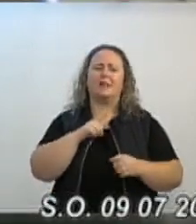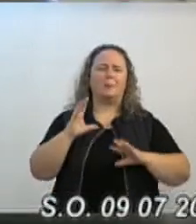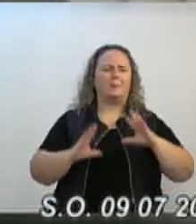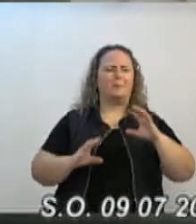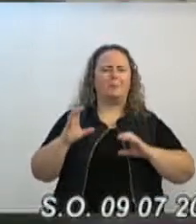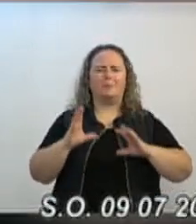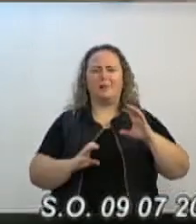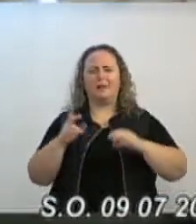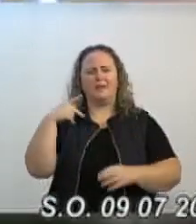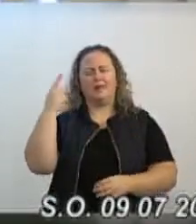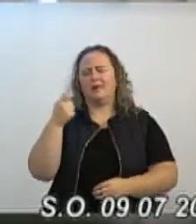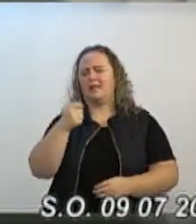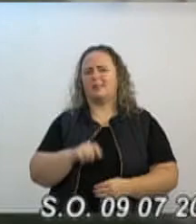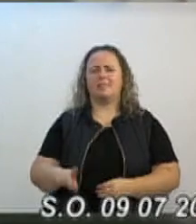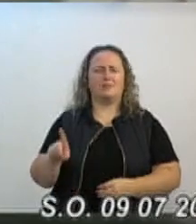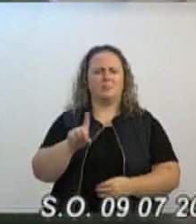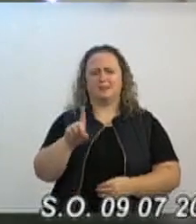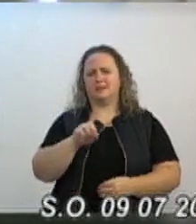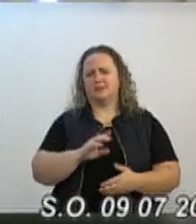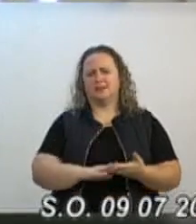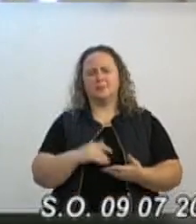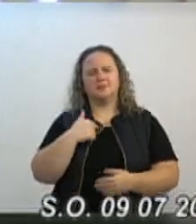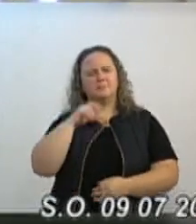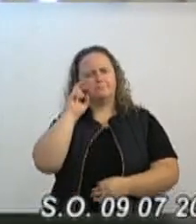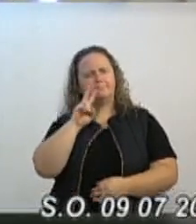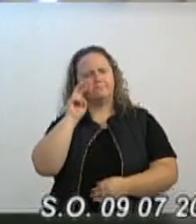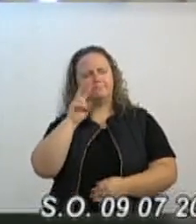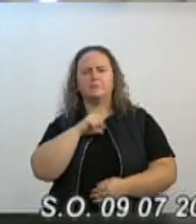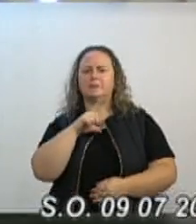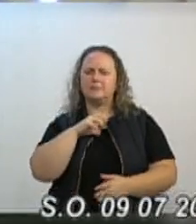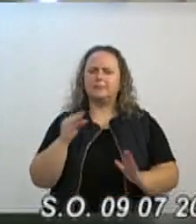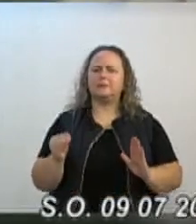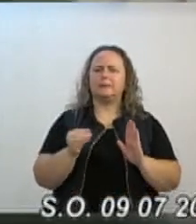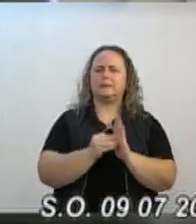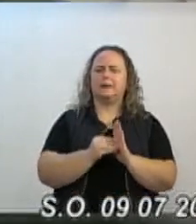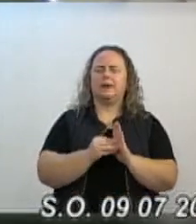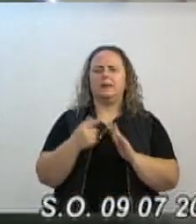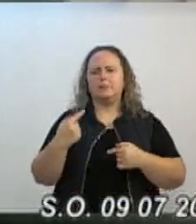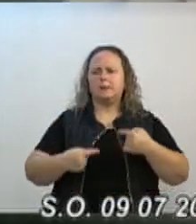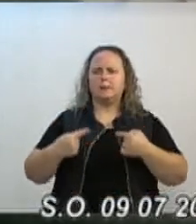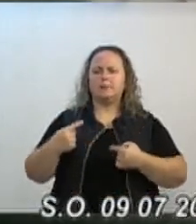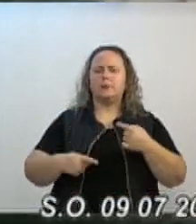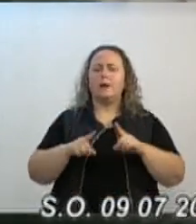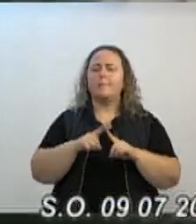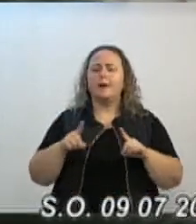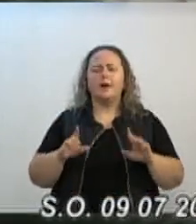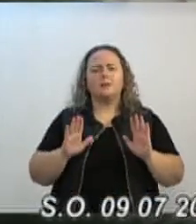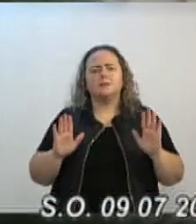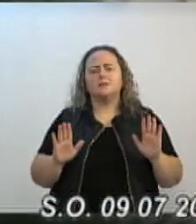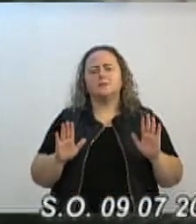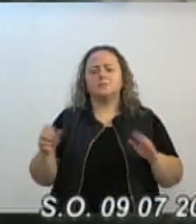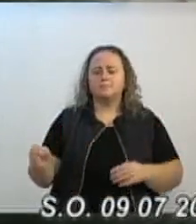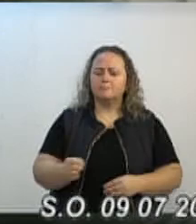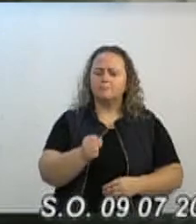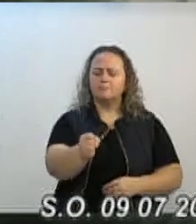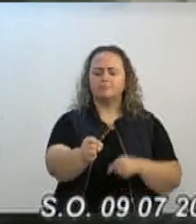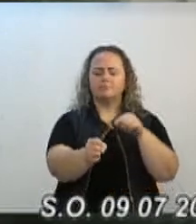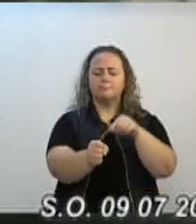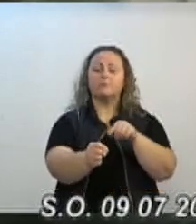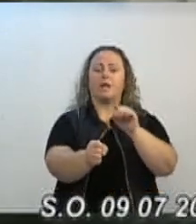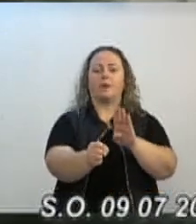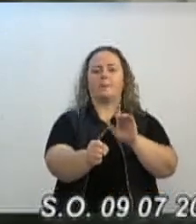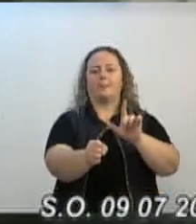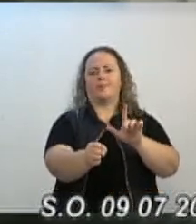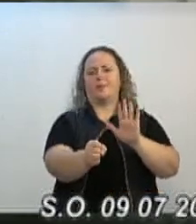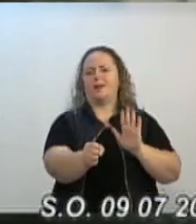quero dialogar, tem algumas ideias que a gente fez de indicação que eu sei que na administração pública está discutindo. Gente, vamos botar a cidade em primeiro lugar, gente, vamos botar a cidade em